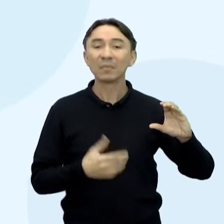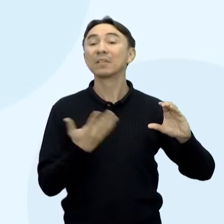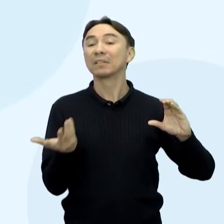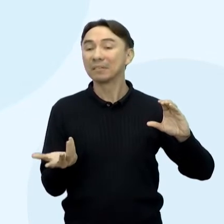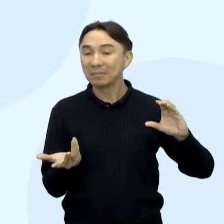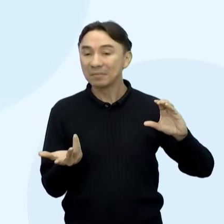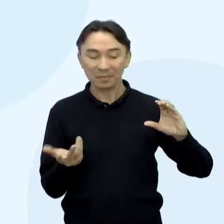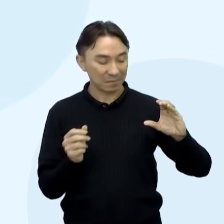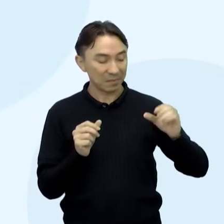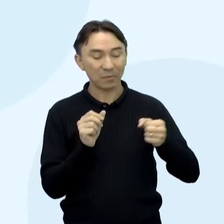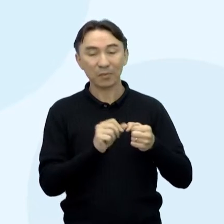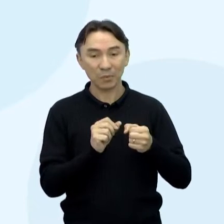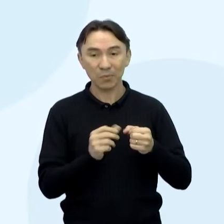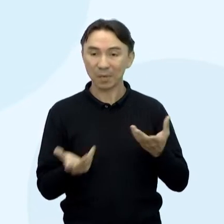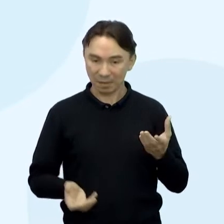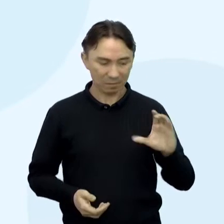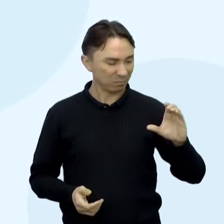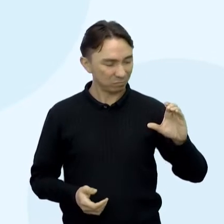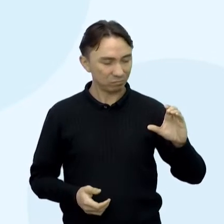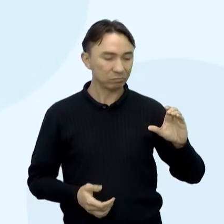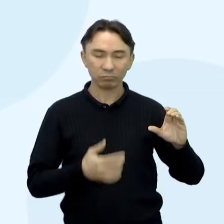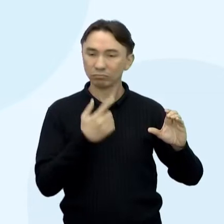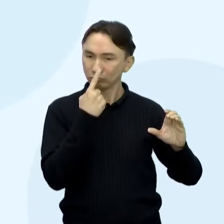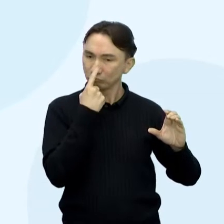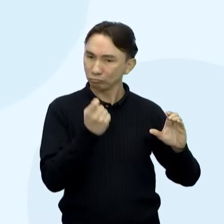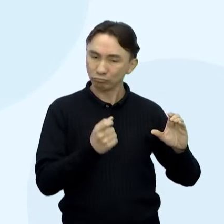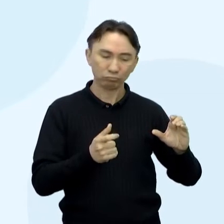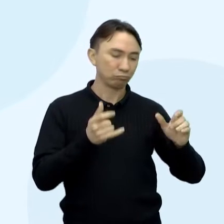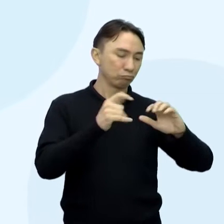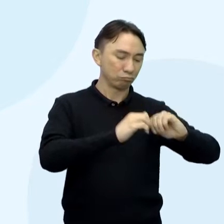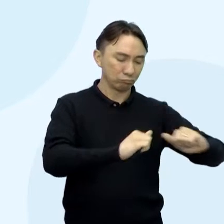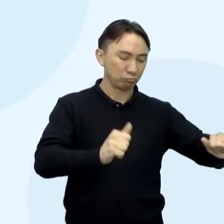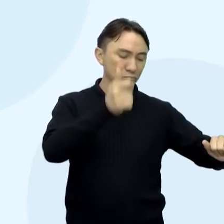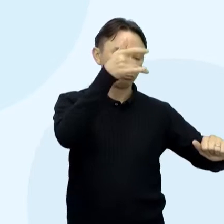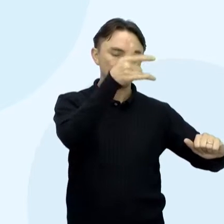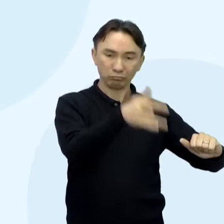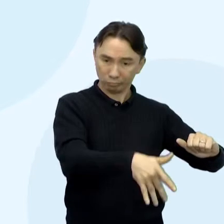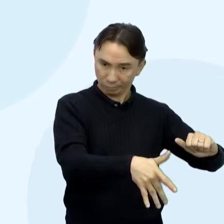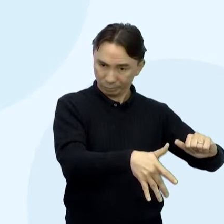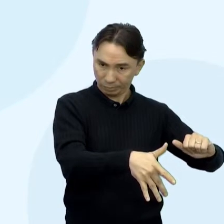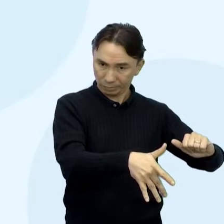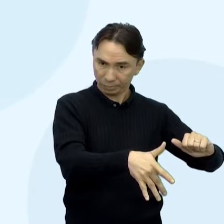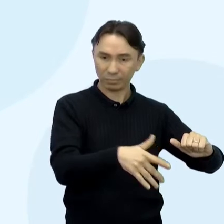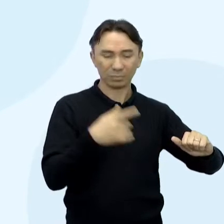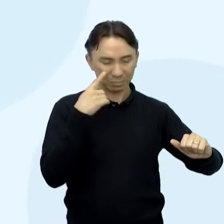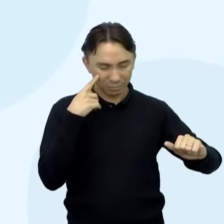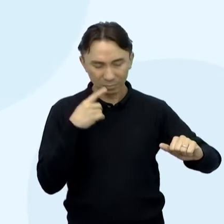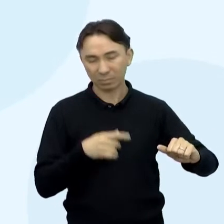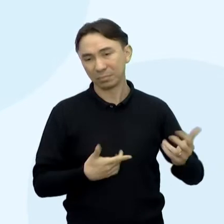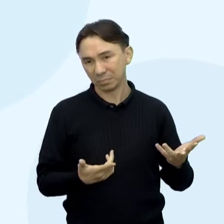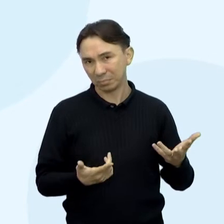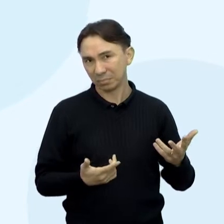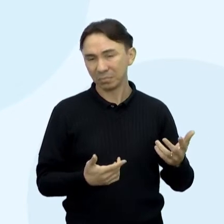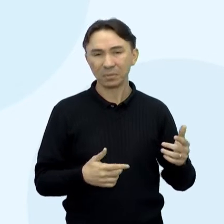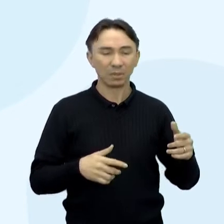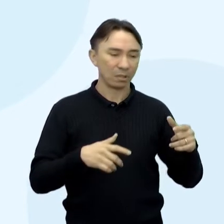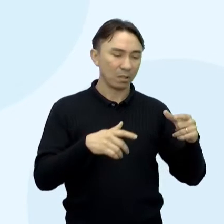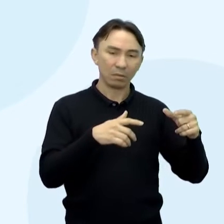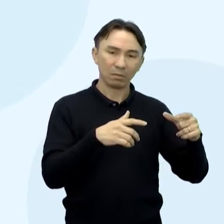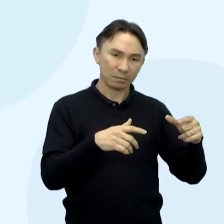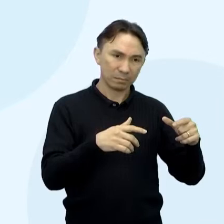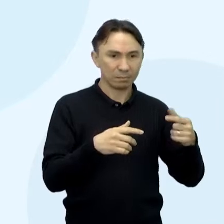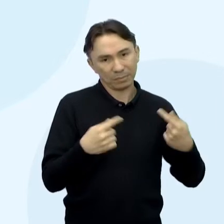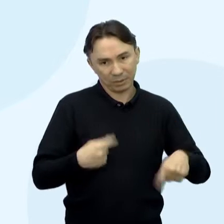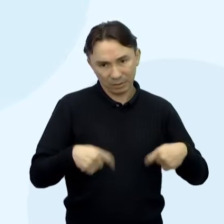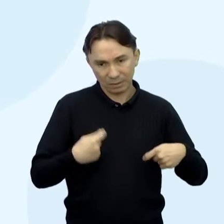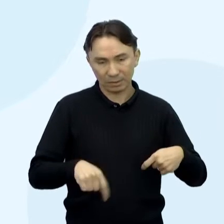do uso. Ou você descarta, normalmente, né, de preferência, no local adequado, né, para separando